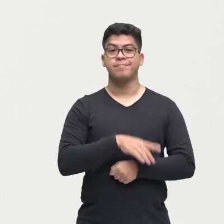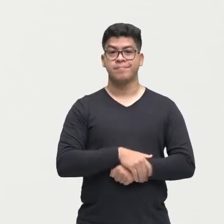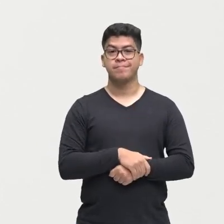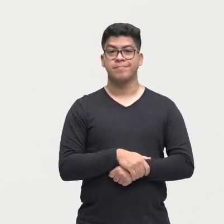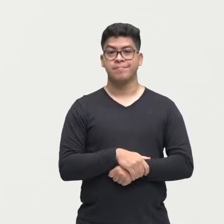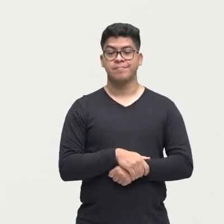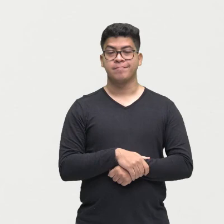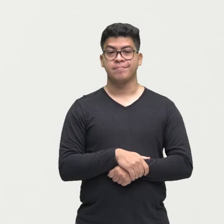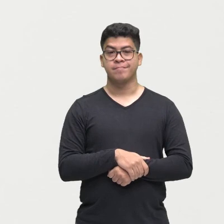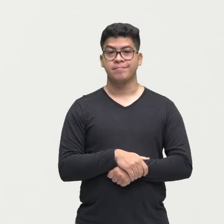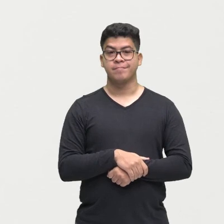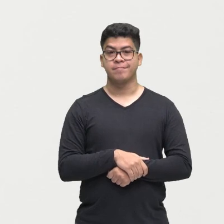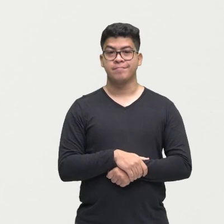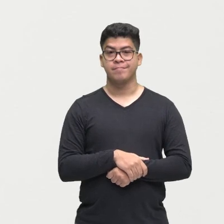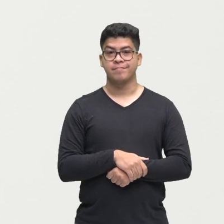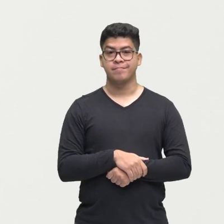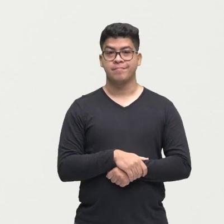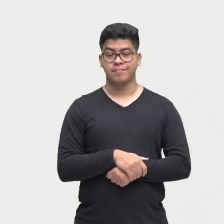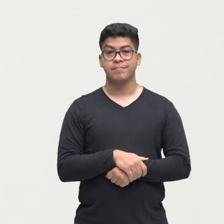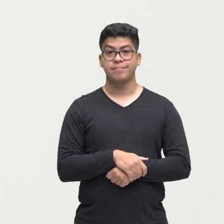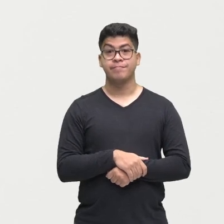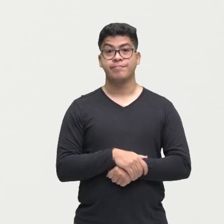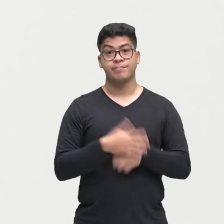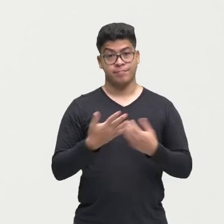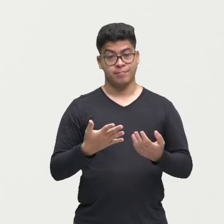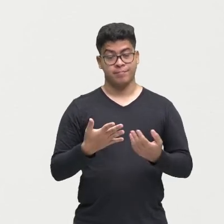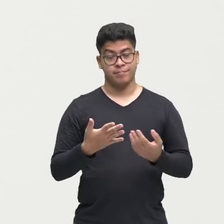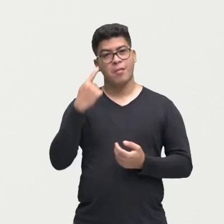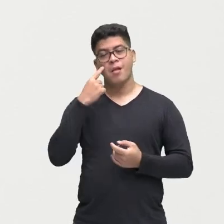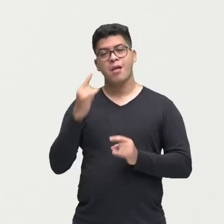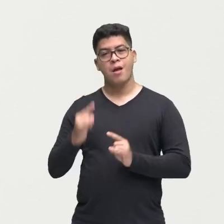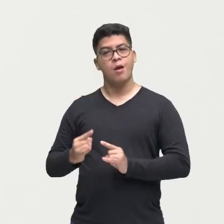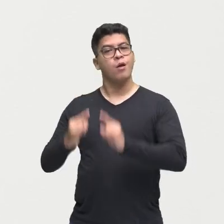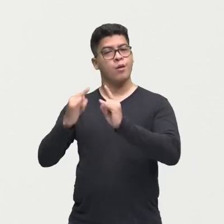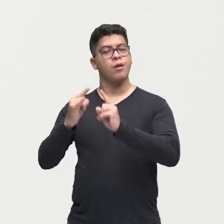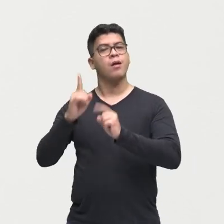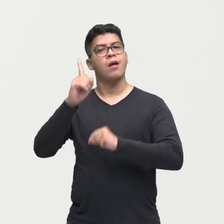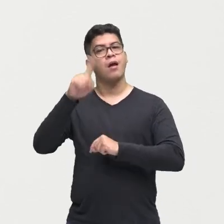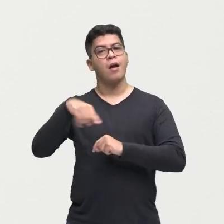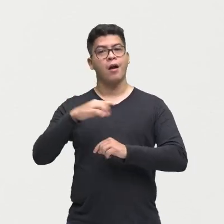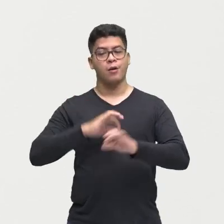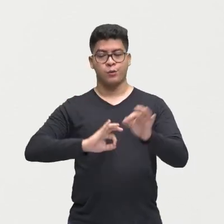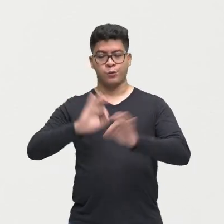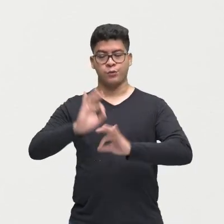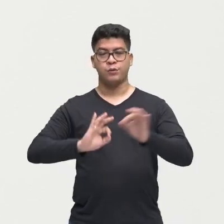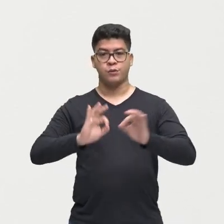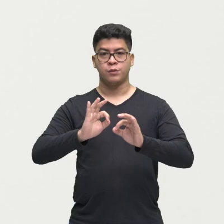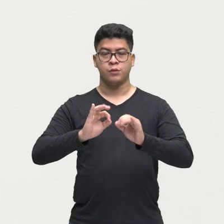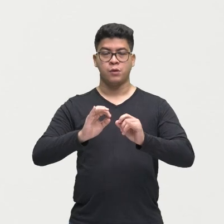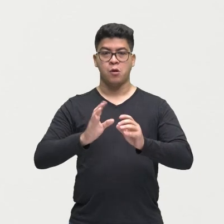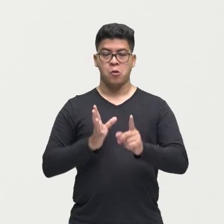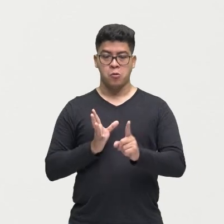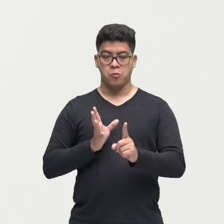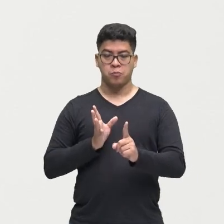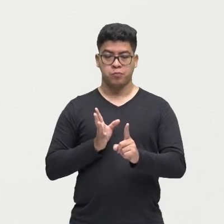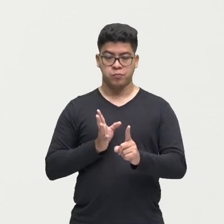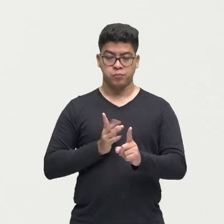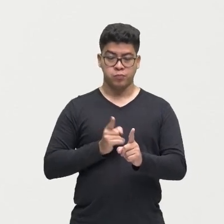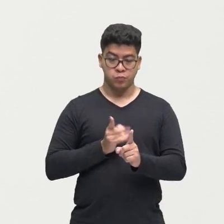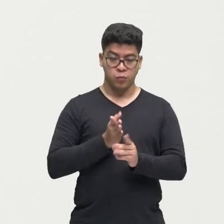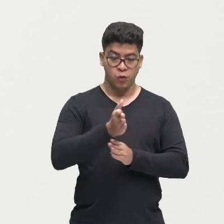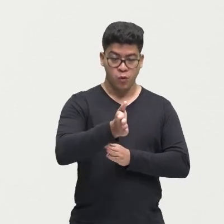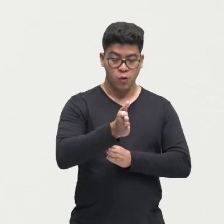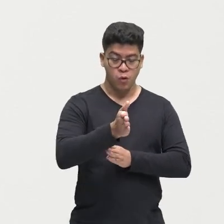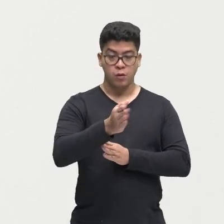usar o comentário muito bem já estou em São peças que se locomovem capturam na vertical e horizontal seja